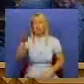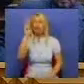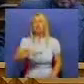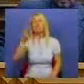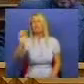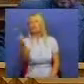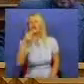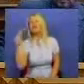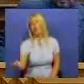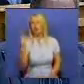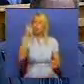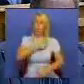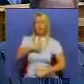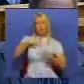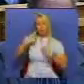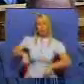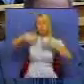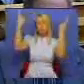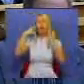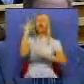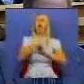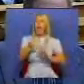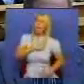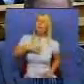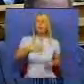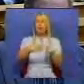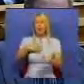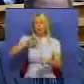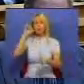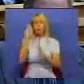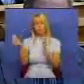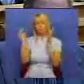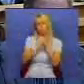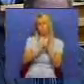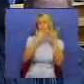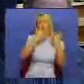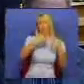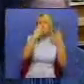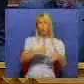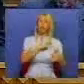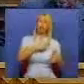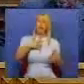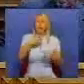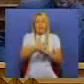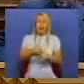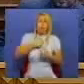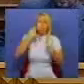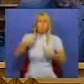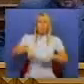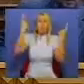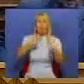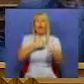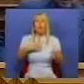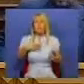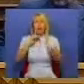para uma entidade pública empresarial que não está nas contas da entidade pública empresarial, entregamos o dinheiro a uma